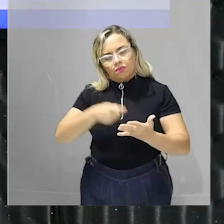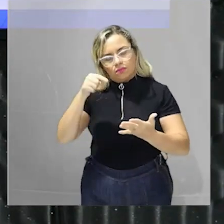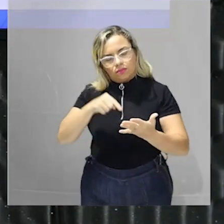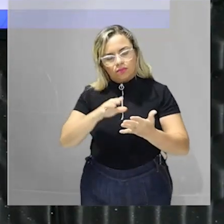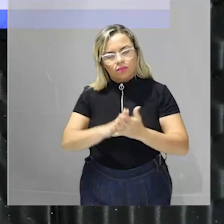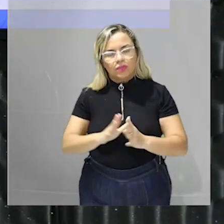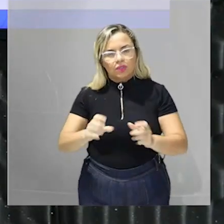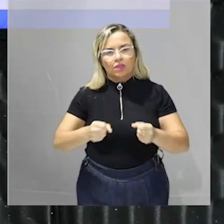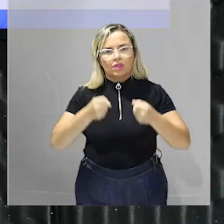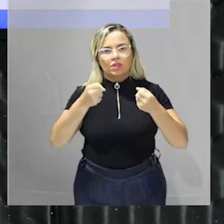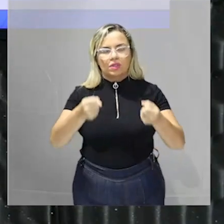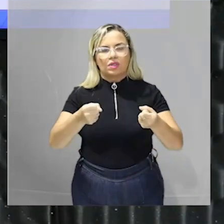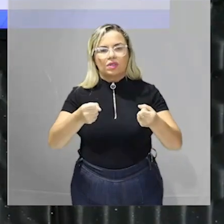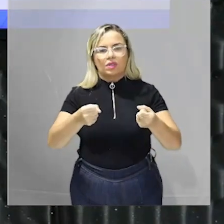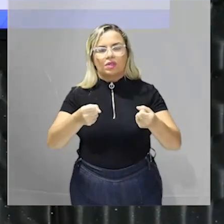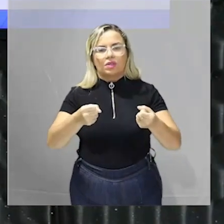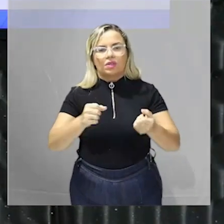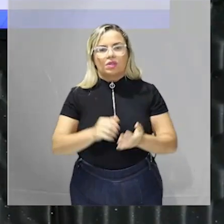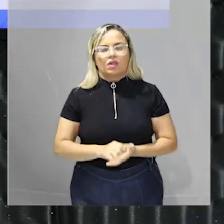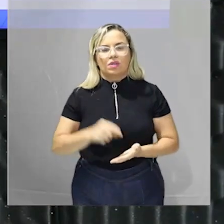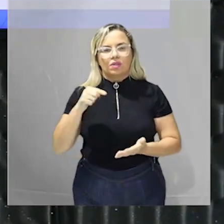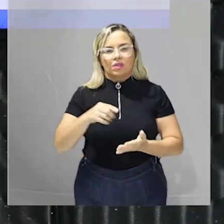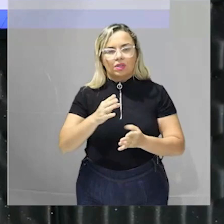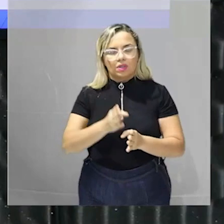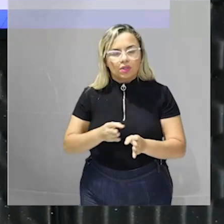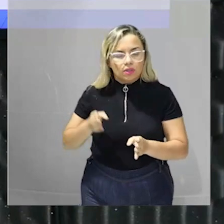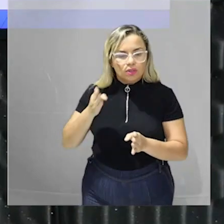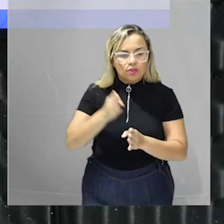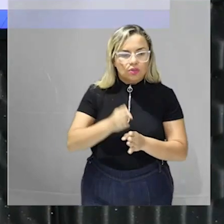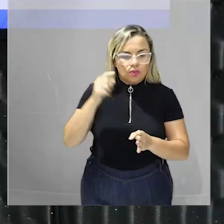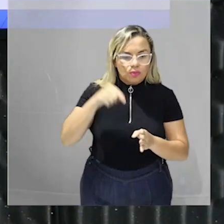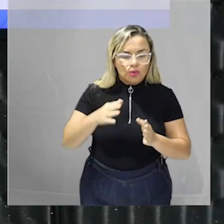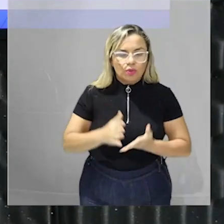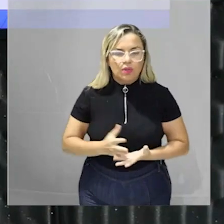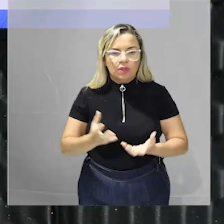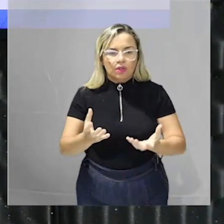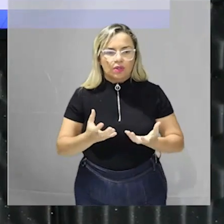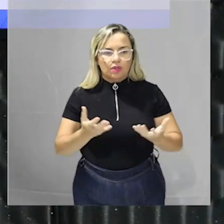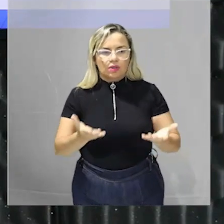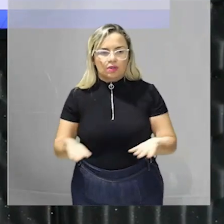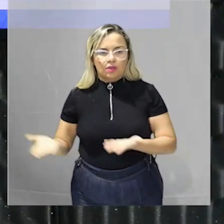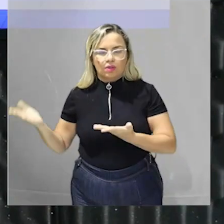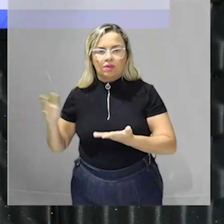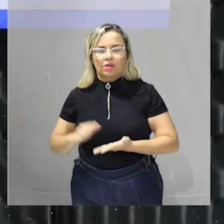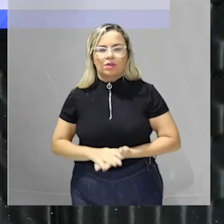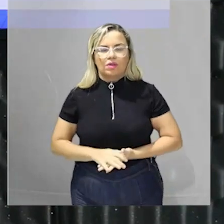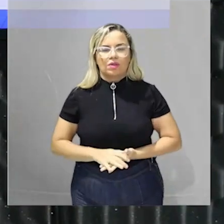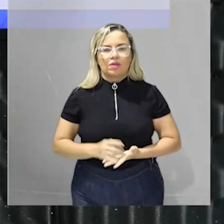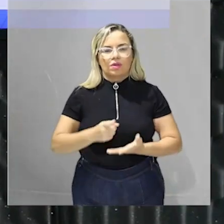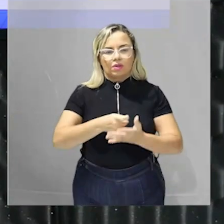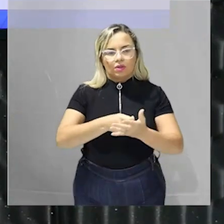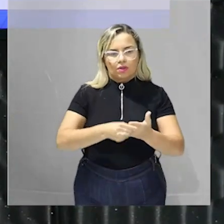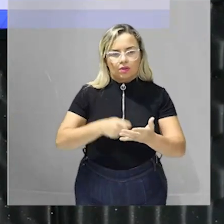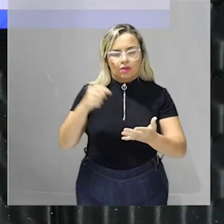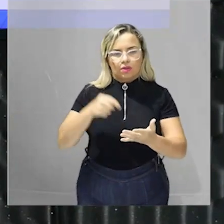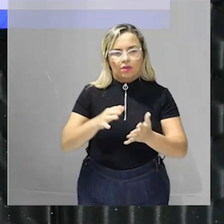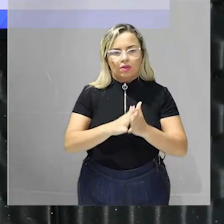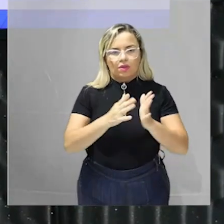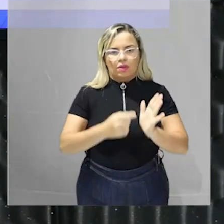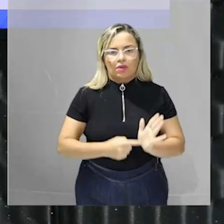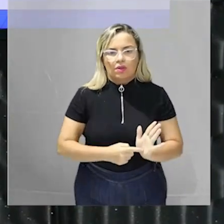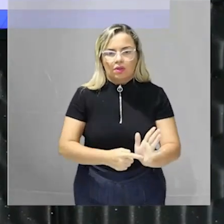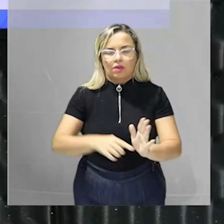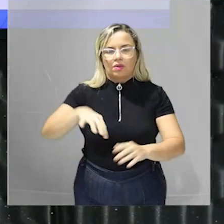eu identificar. Eu já sei o que ele está me pedindo, tá? Então, diante do texto, através dessa apresentação